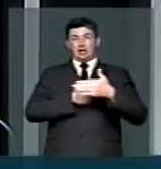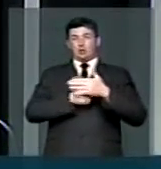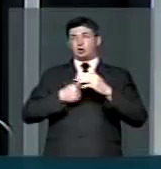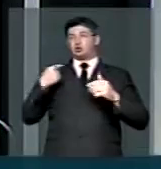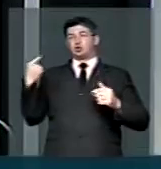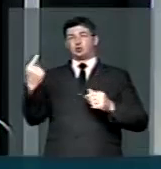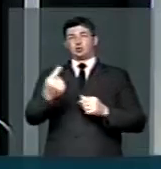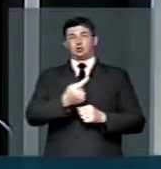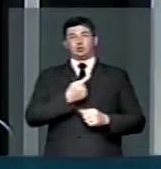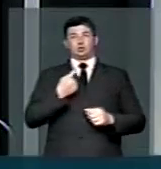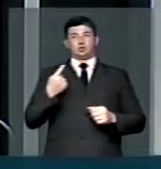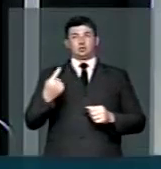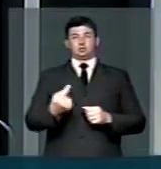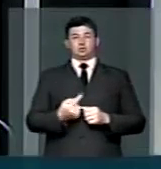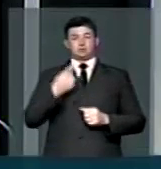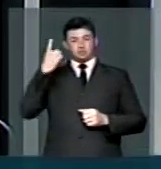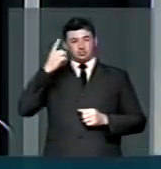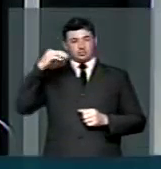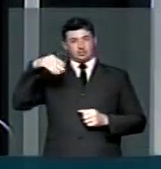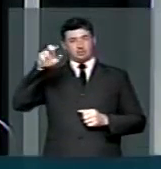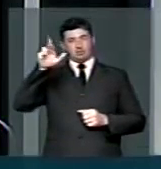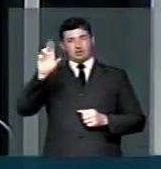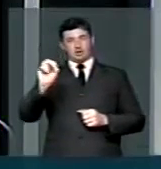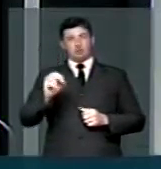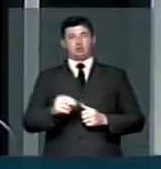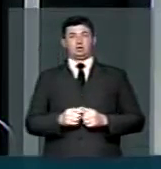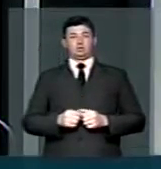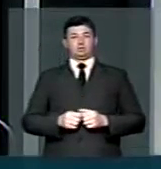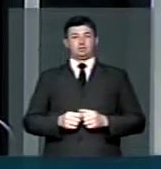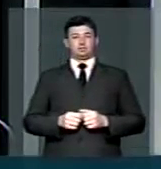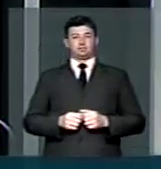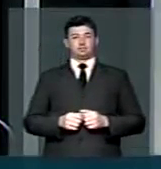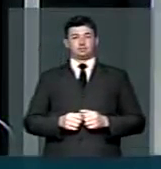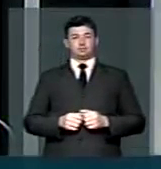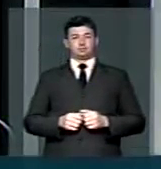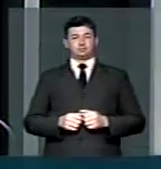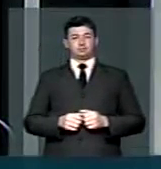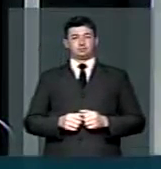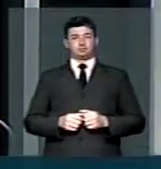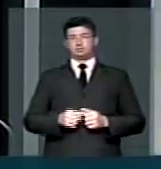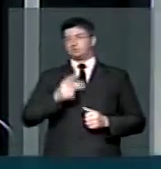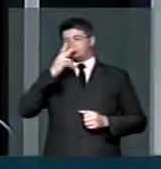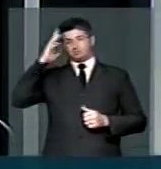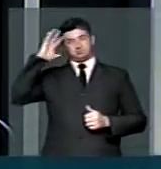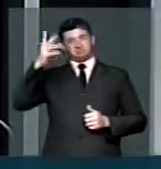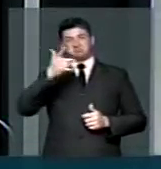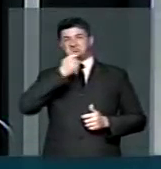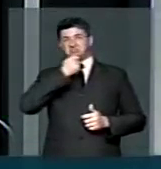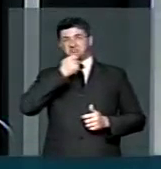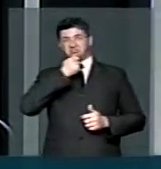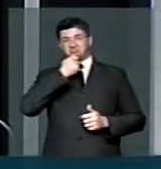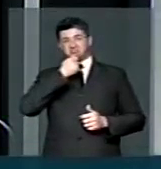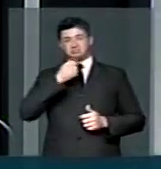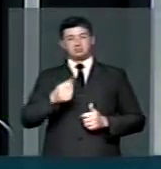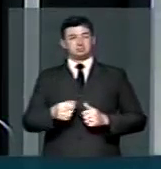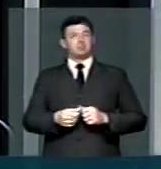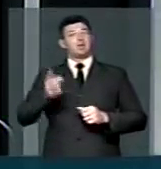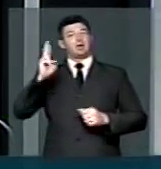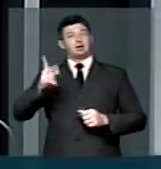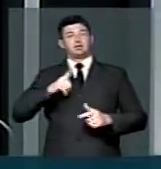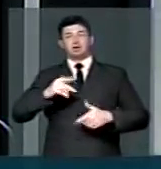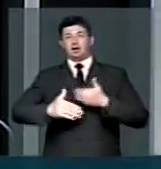ancestrais, deputado Mauro Benevides, que me ouve com atenção, não foi solucionada. Mesmo com